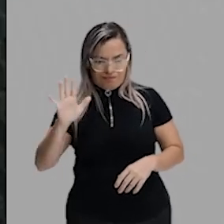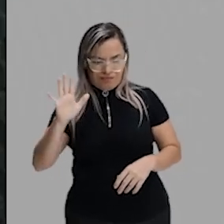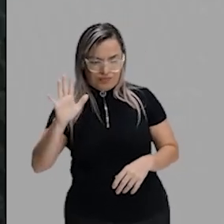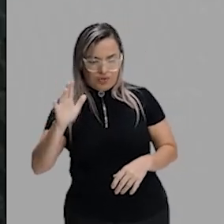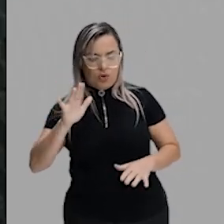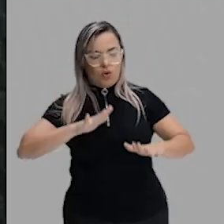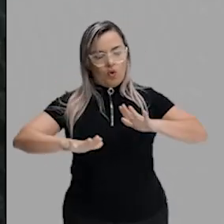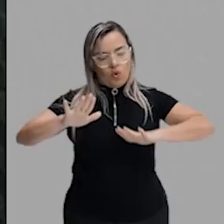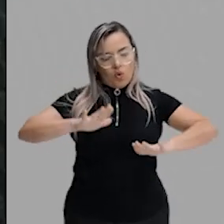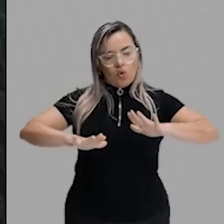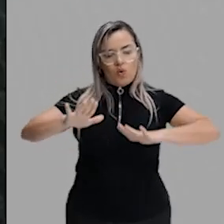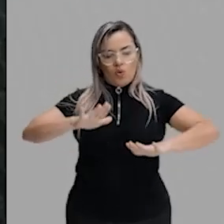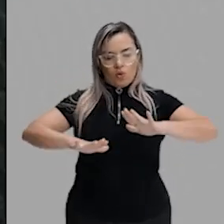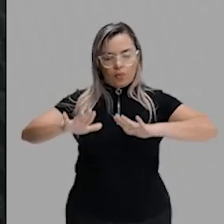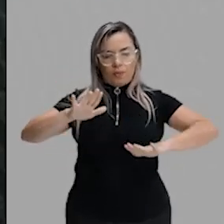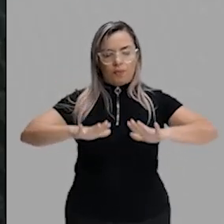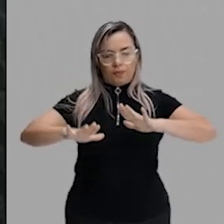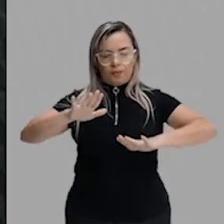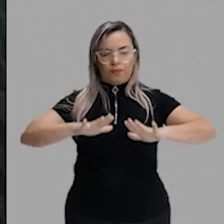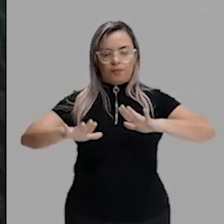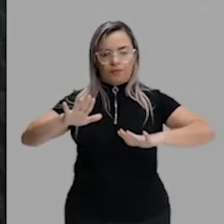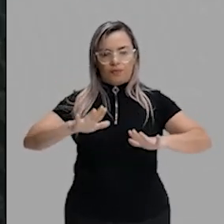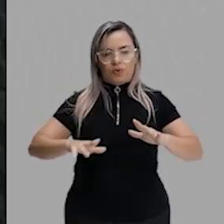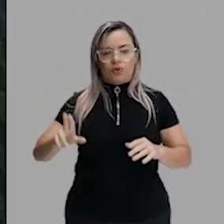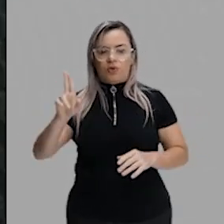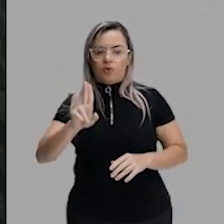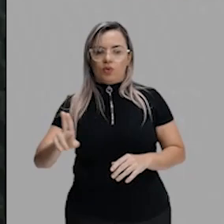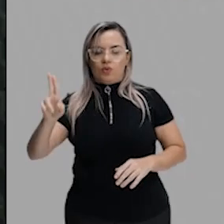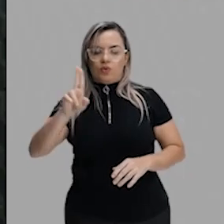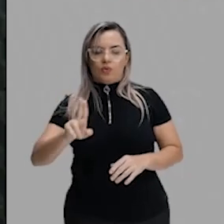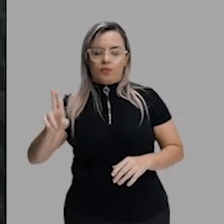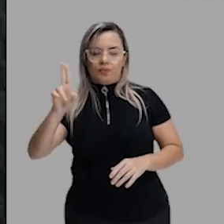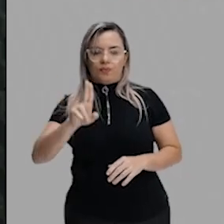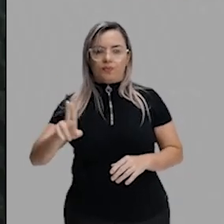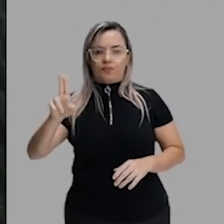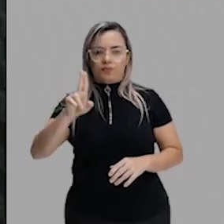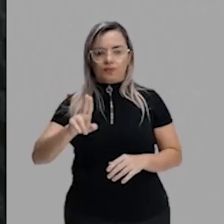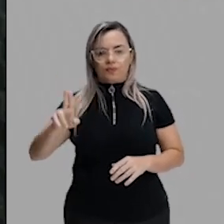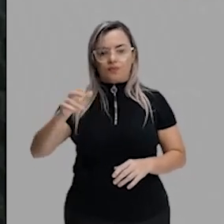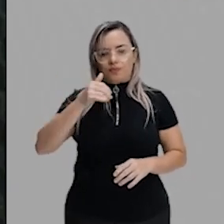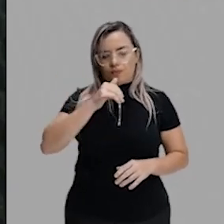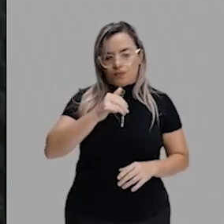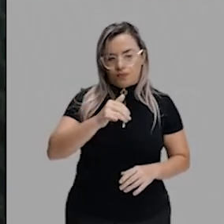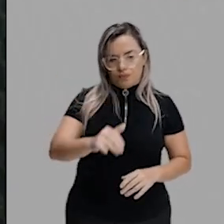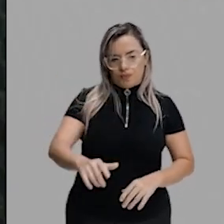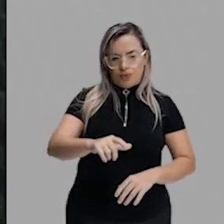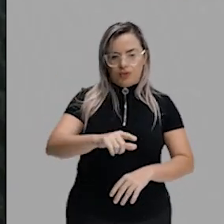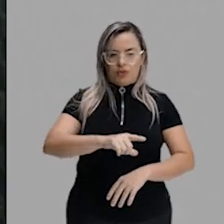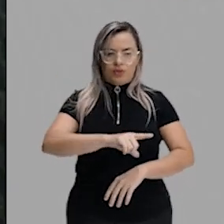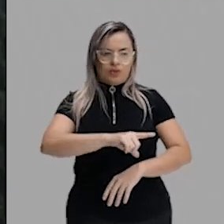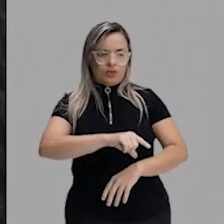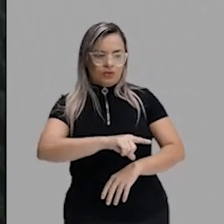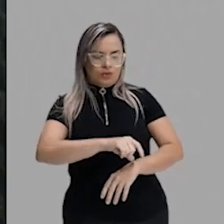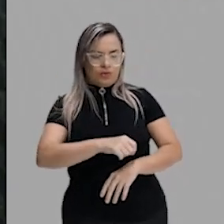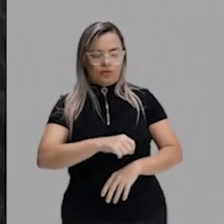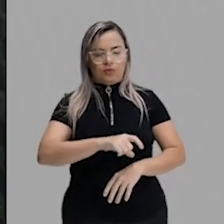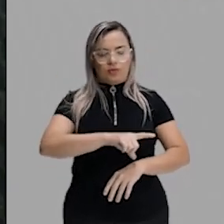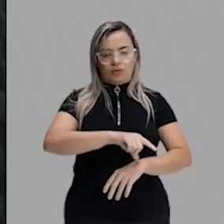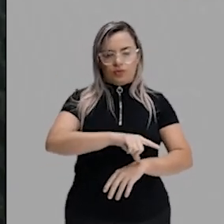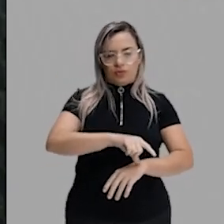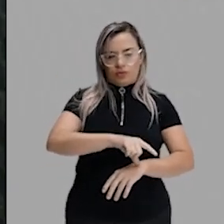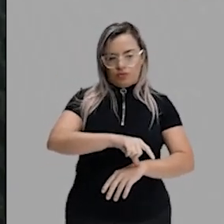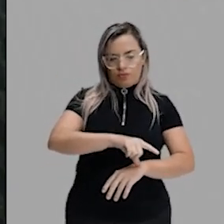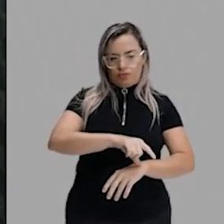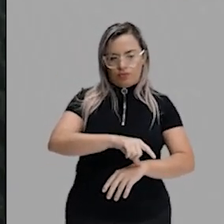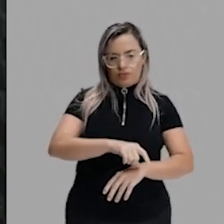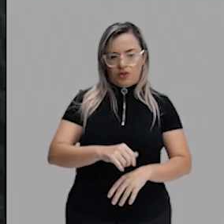ter cuidado aí quanto ao uso desses aparelhos, né? A quantidade de tempo que vai ser utilizado durante o dia, né, ou